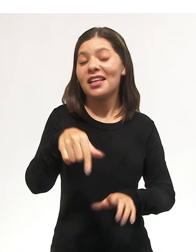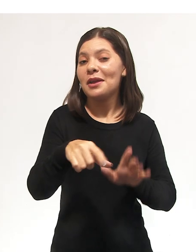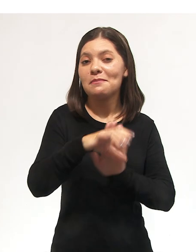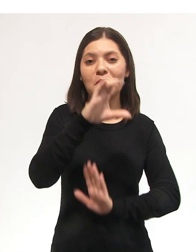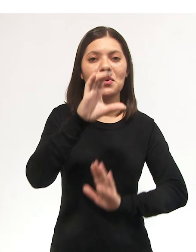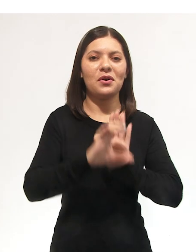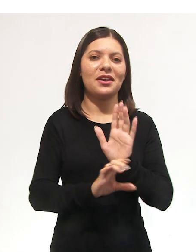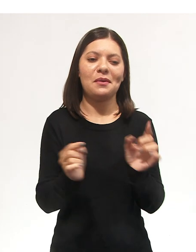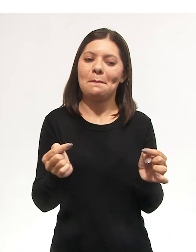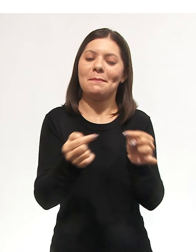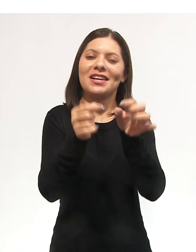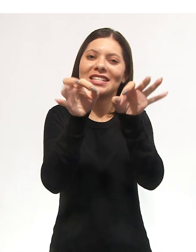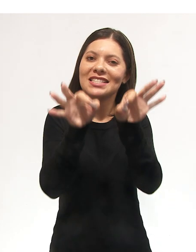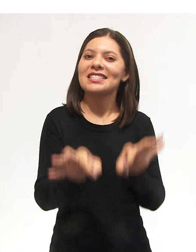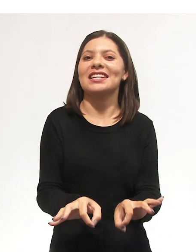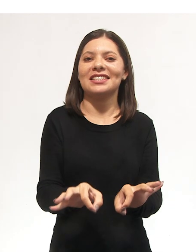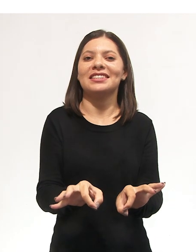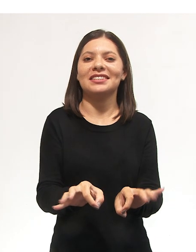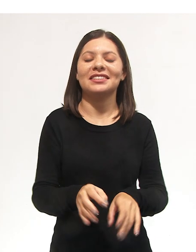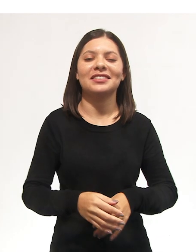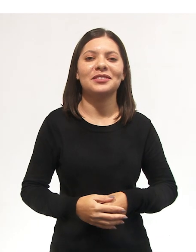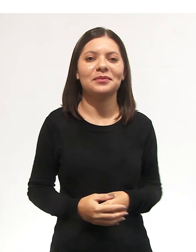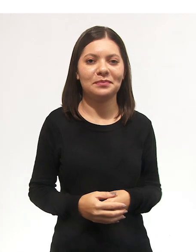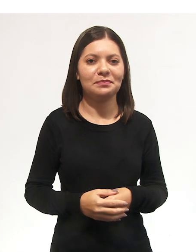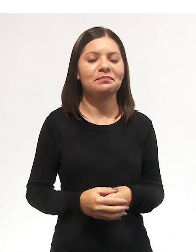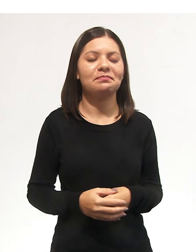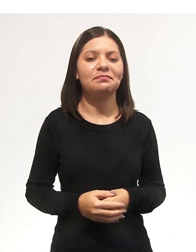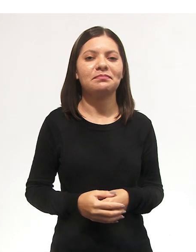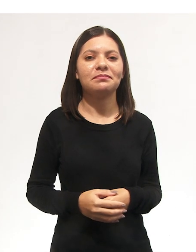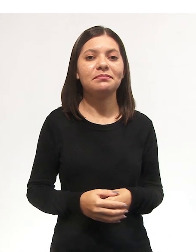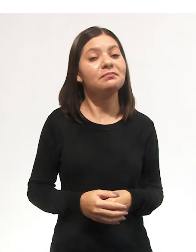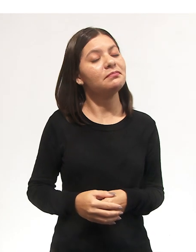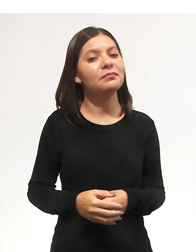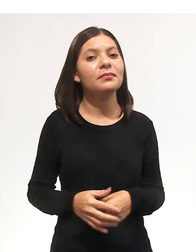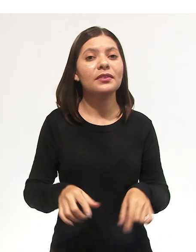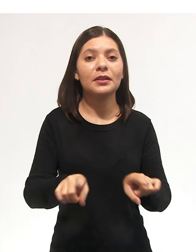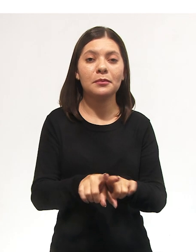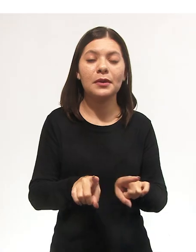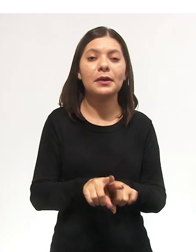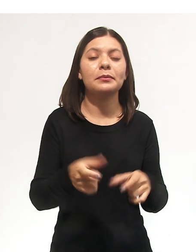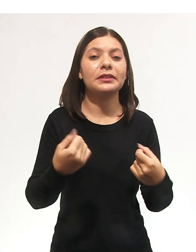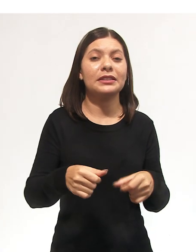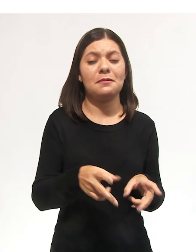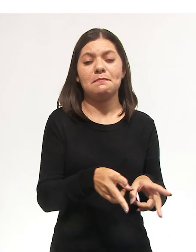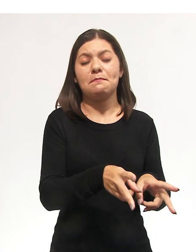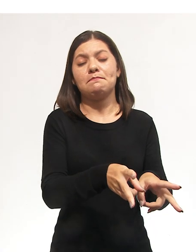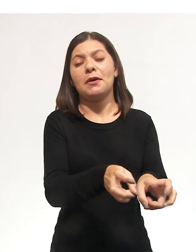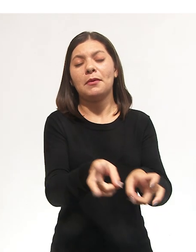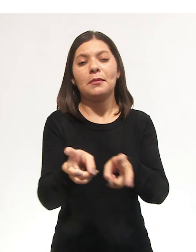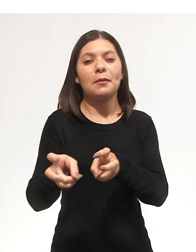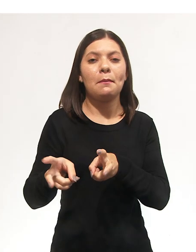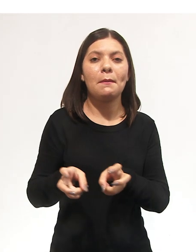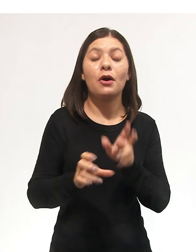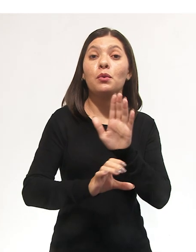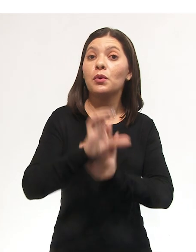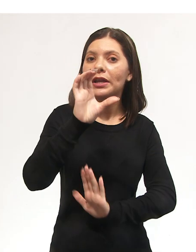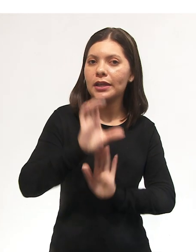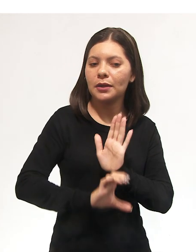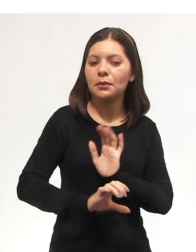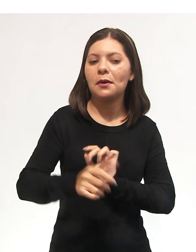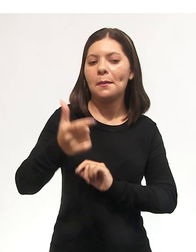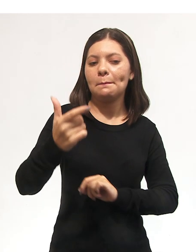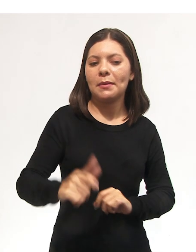das dimensões dos universos do currículo. Identificar as dimensões que regulam o currículo, reconhecer